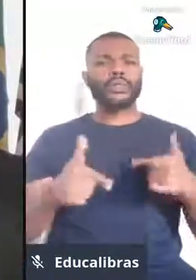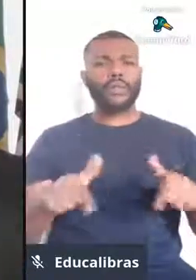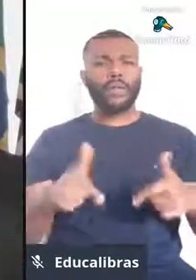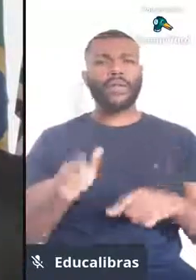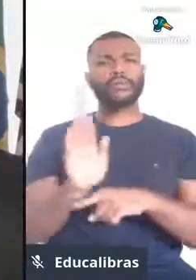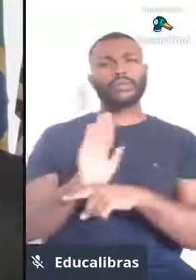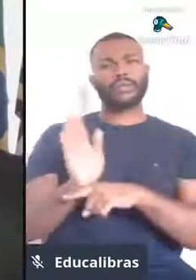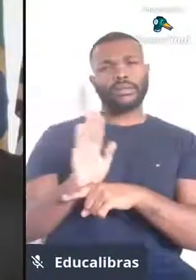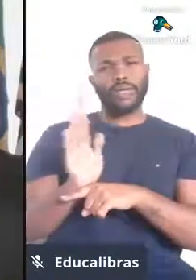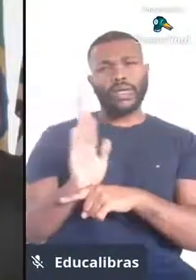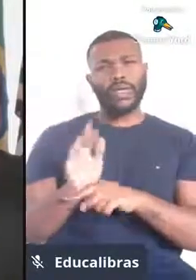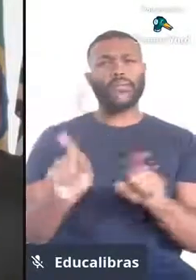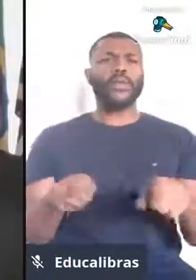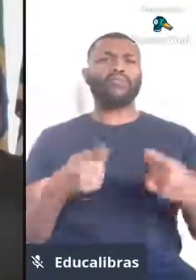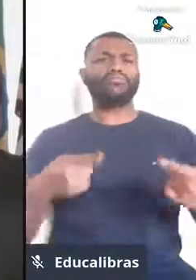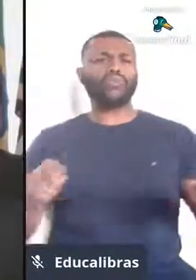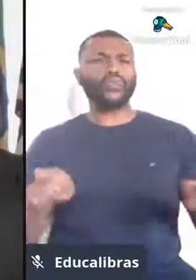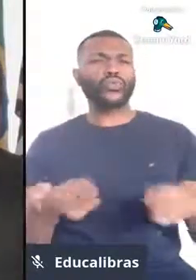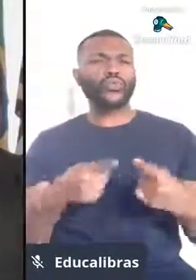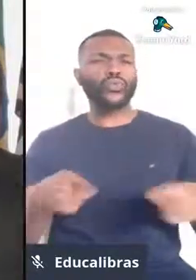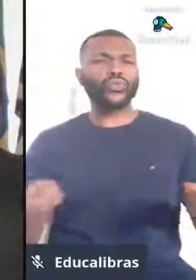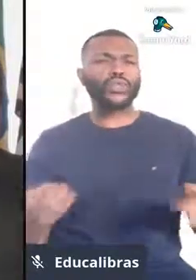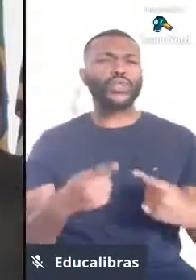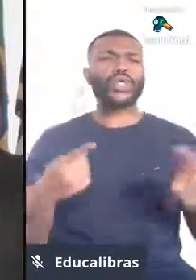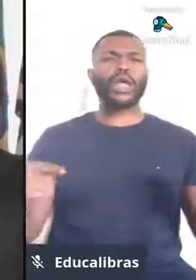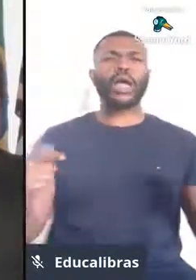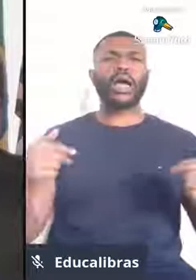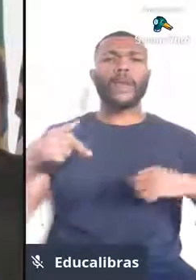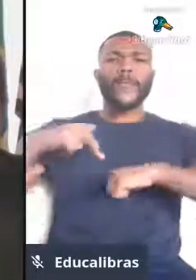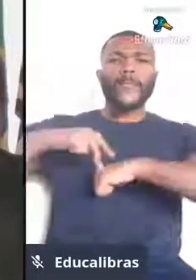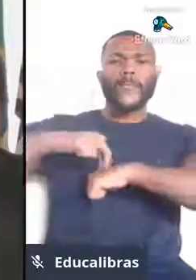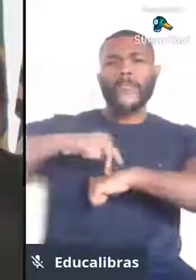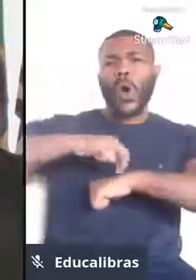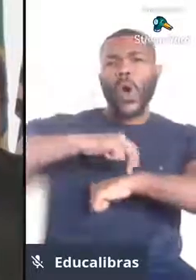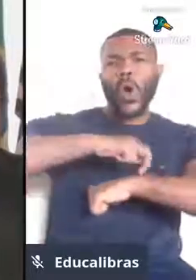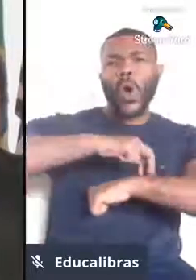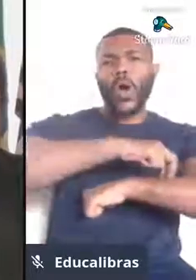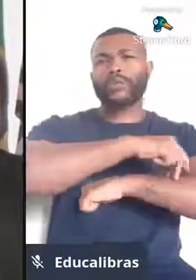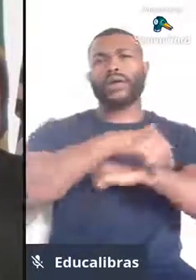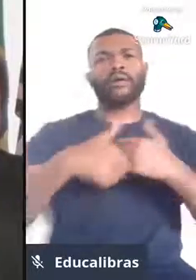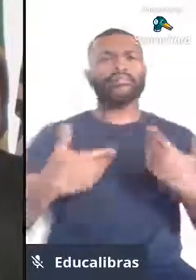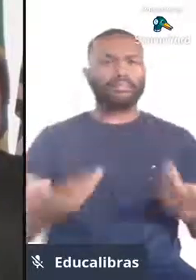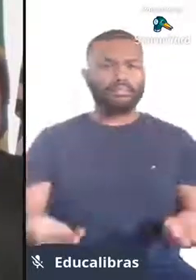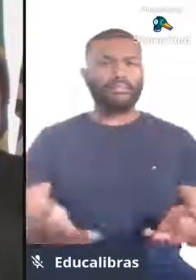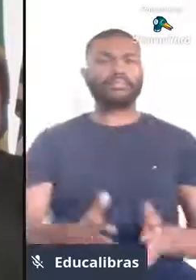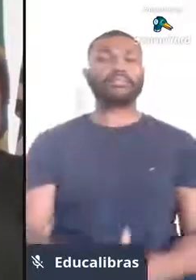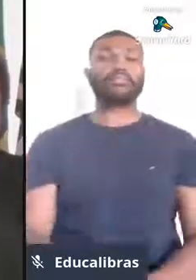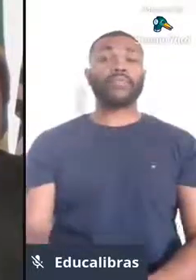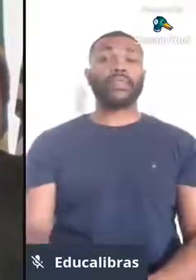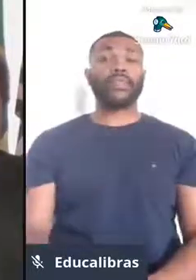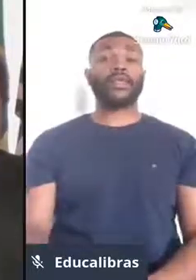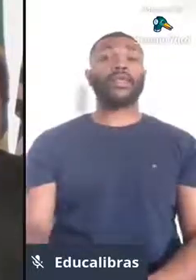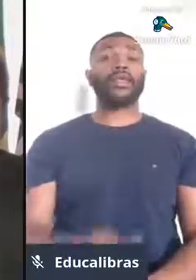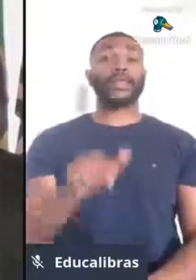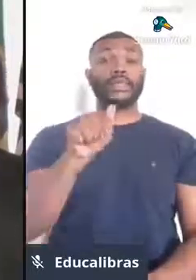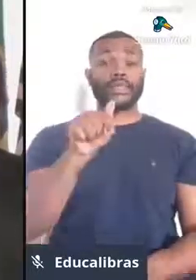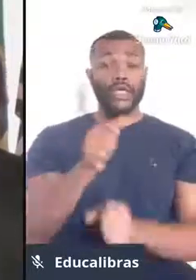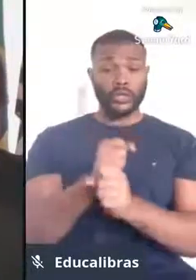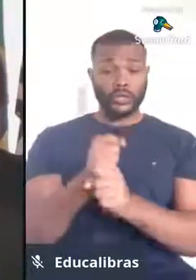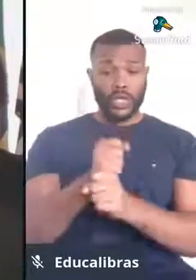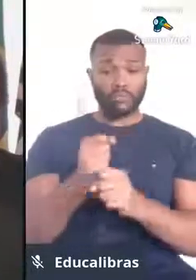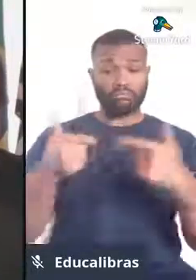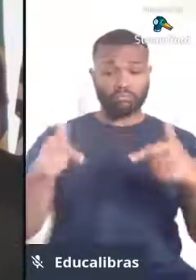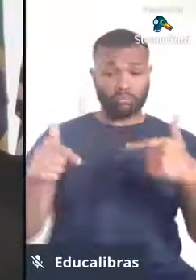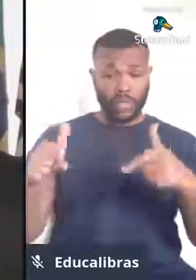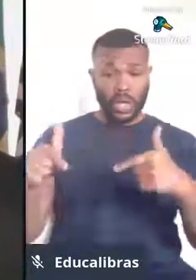publicidade, música, moda e várias outras frentes. Depois de 7 anos atuando lá, o prefeito